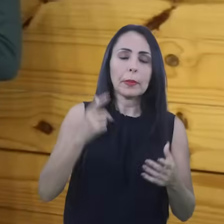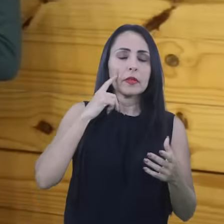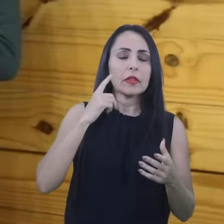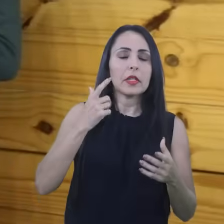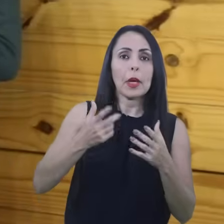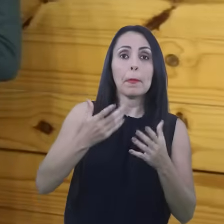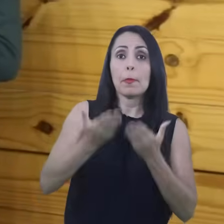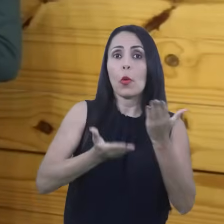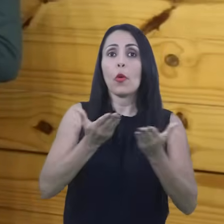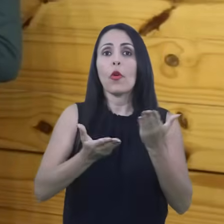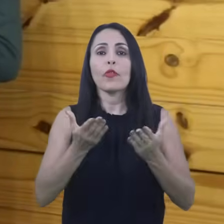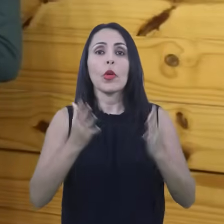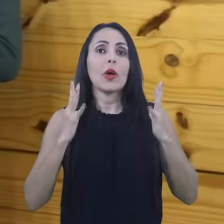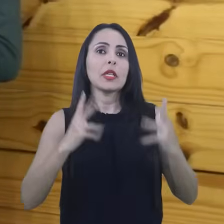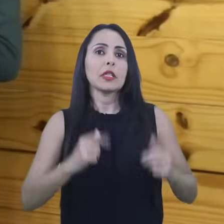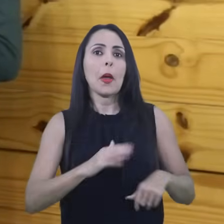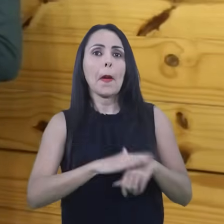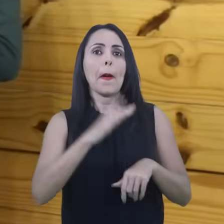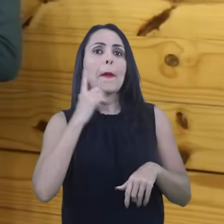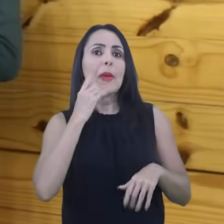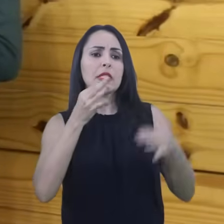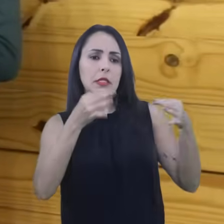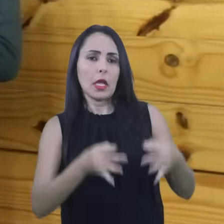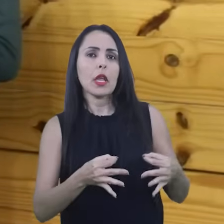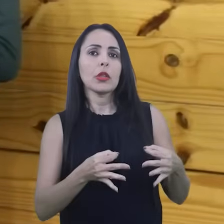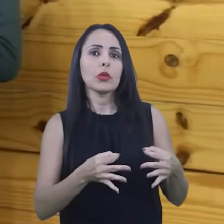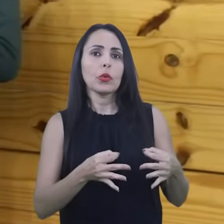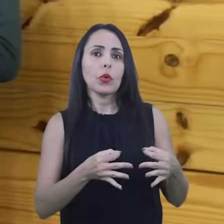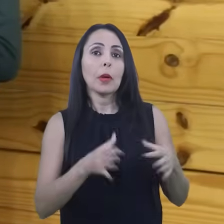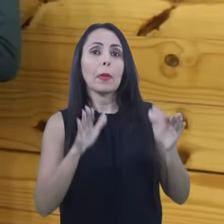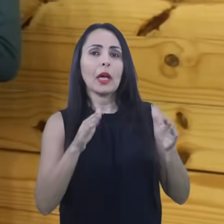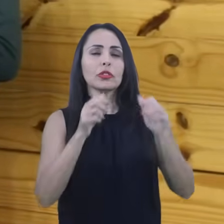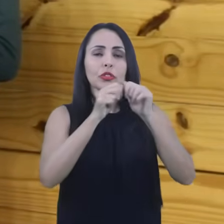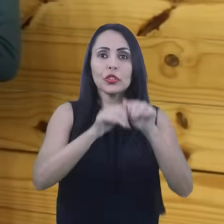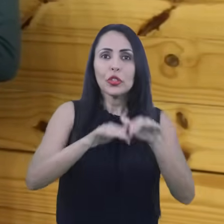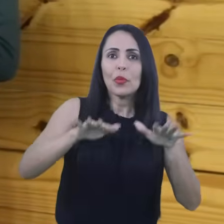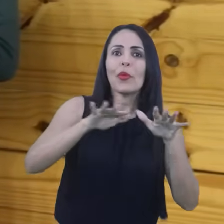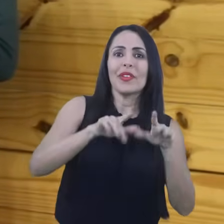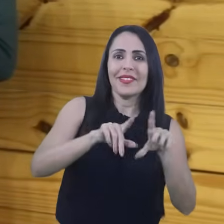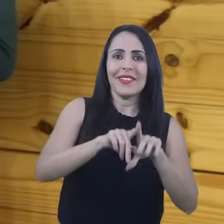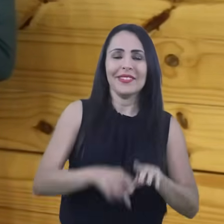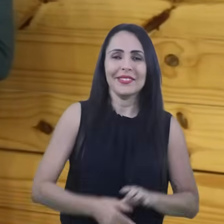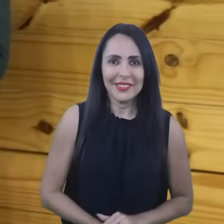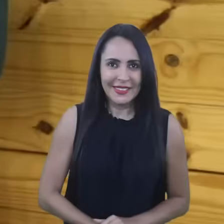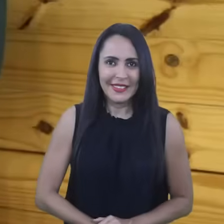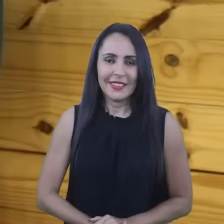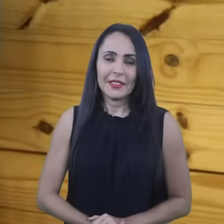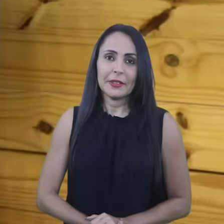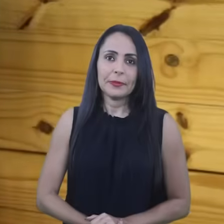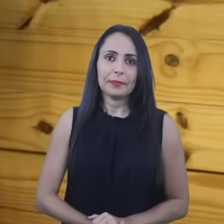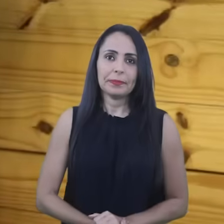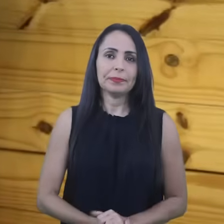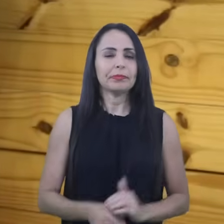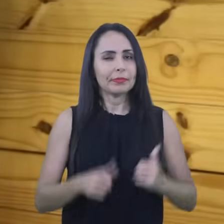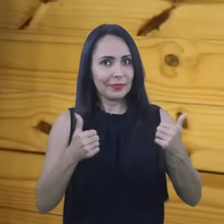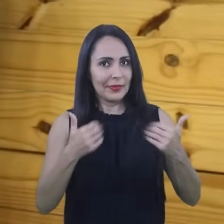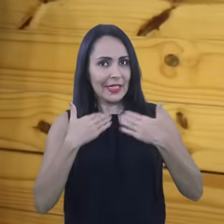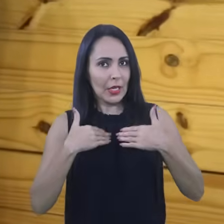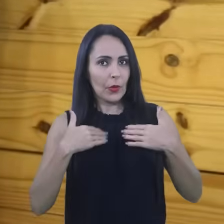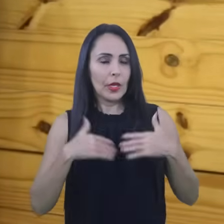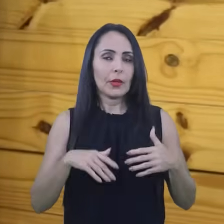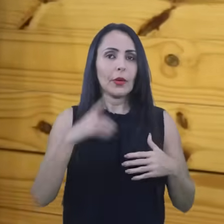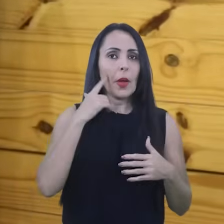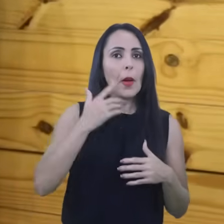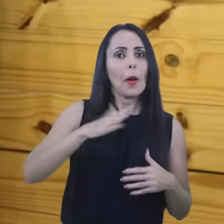promover assim uma higienização mais eficaz, né, mais bem distribuída por todas as faces. Tranquilo? Tranquilo. Prometo